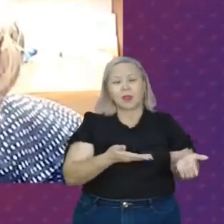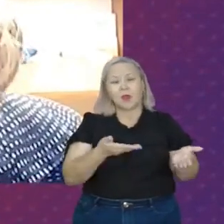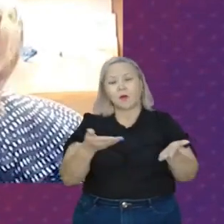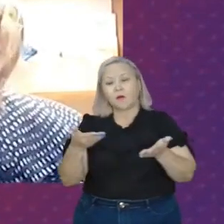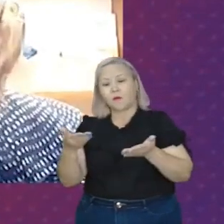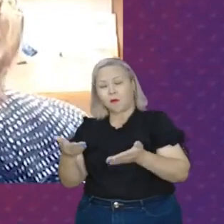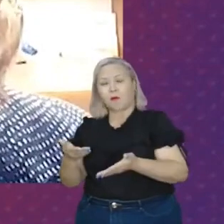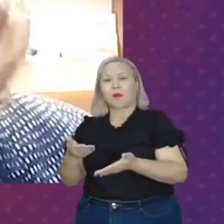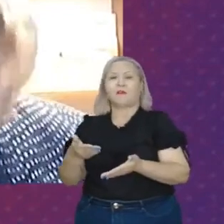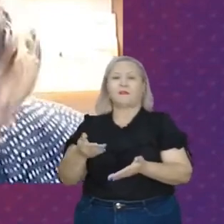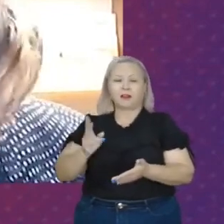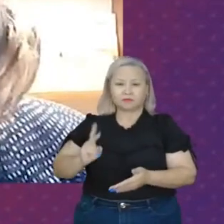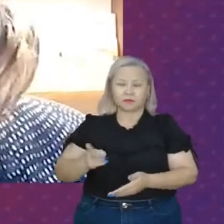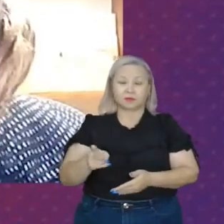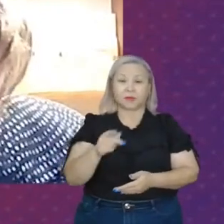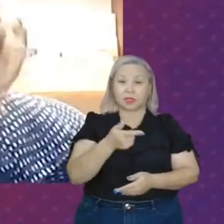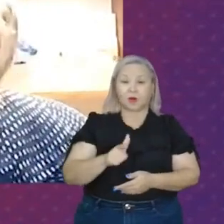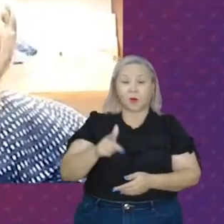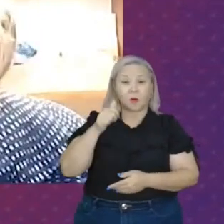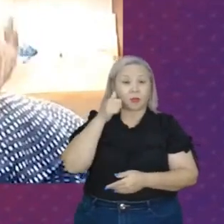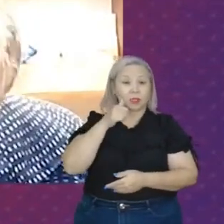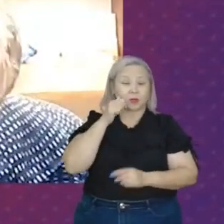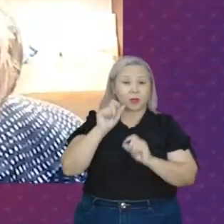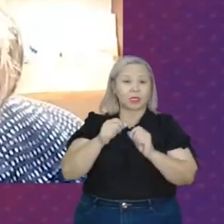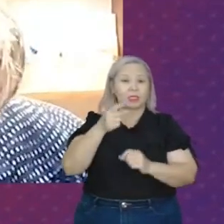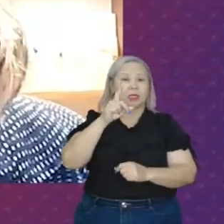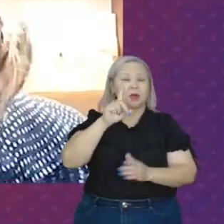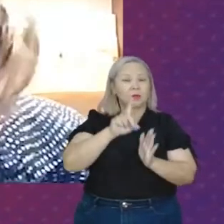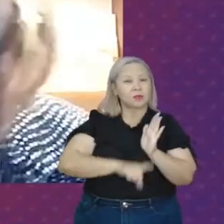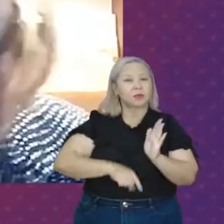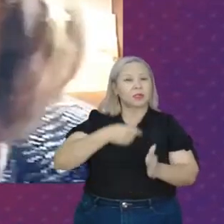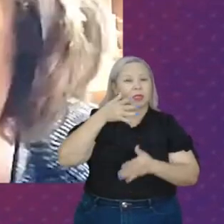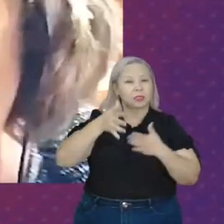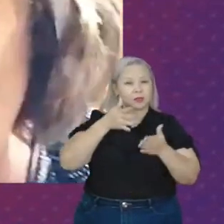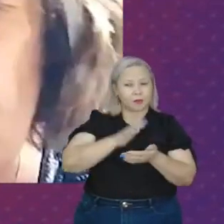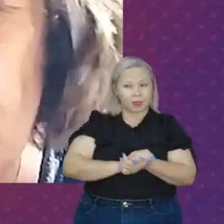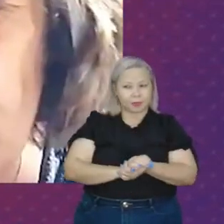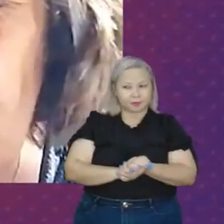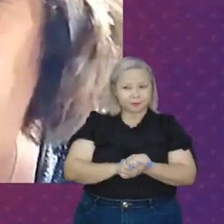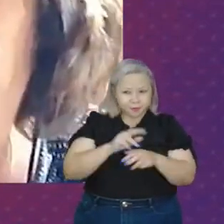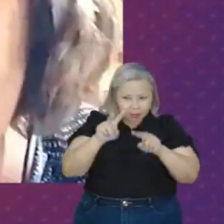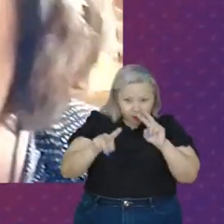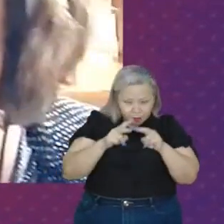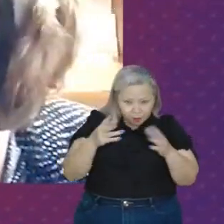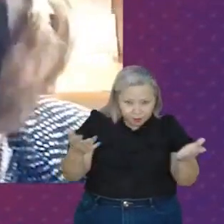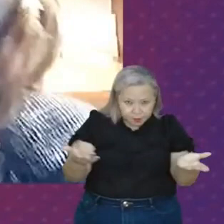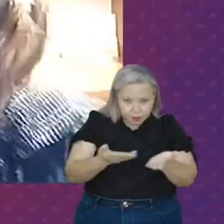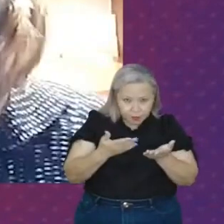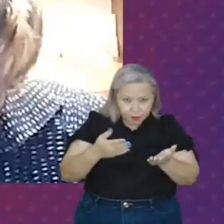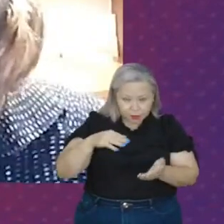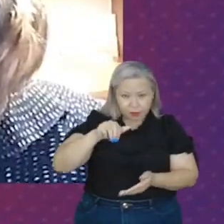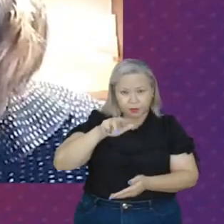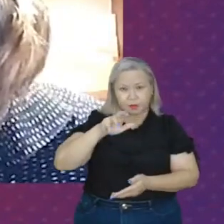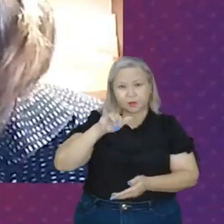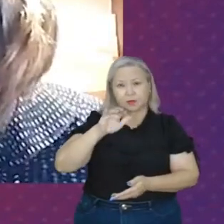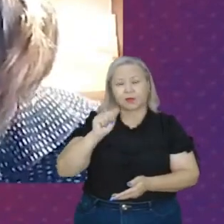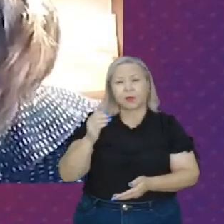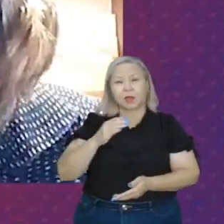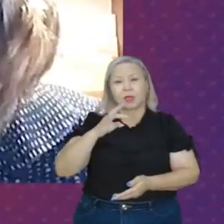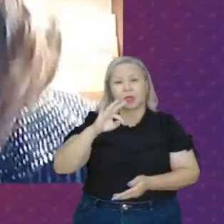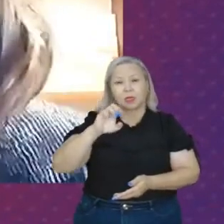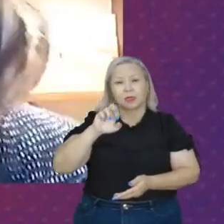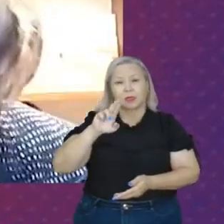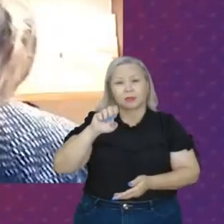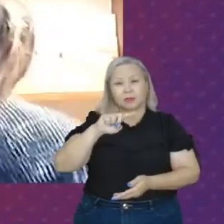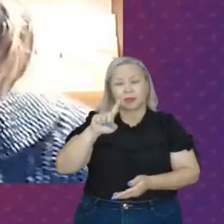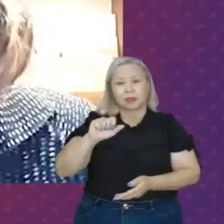adiante para que outras mulheres tenham o direito de falar. O que nós vimos hoje com Maria Tereza é uma violência política